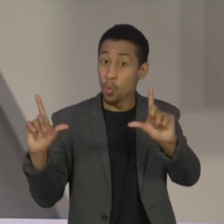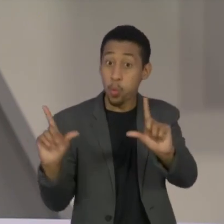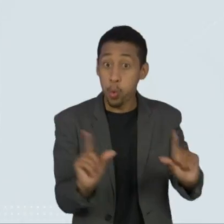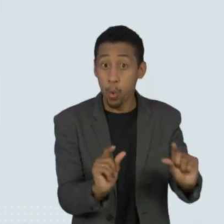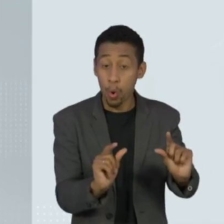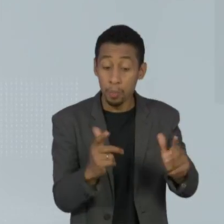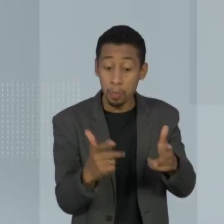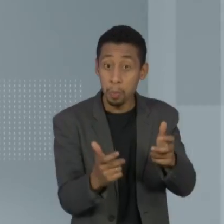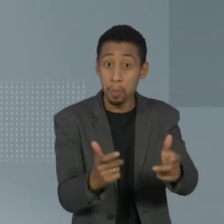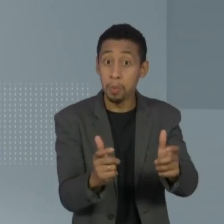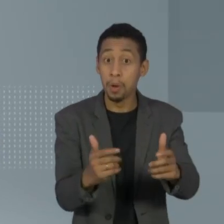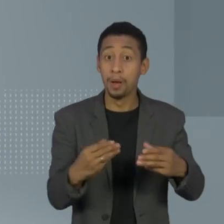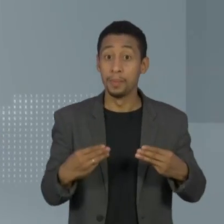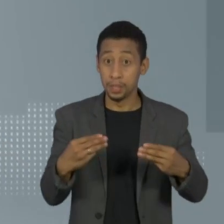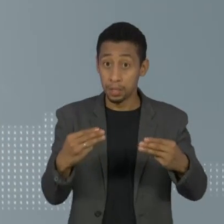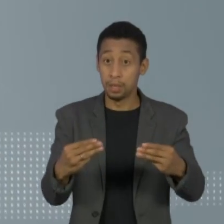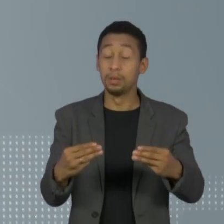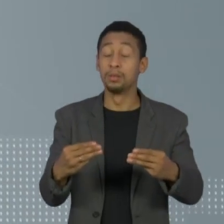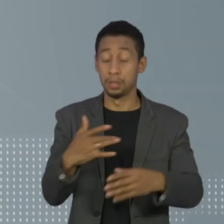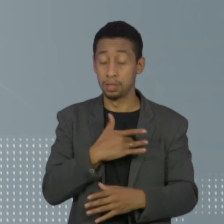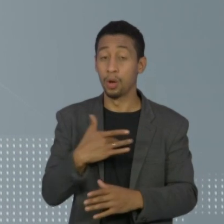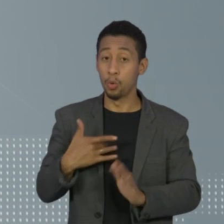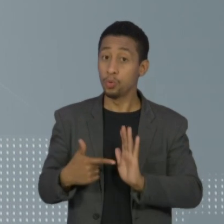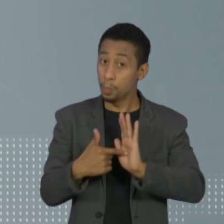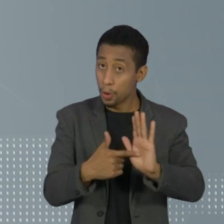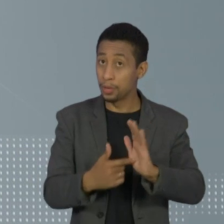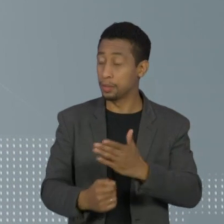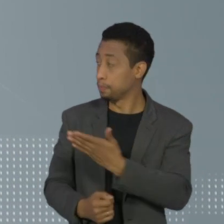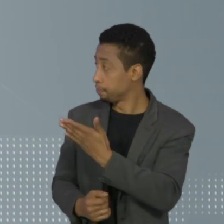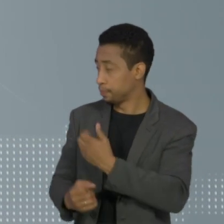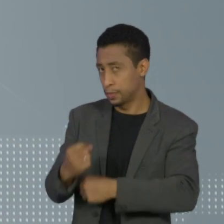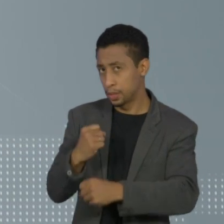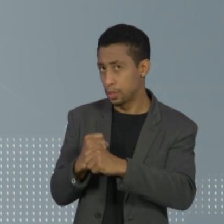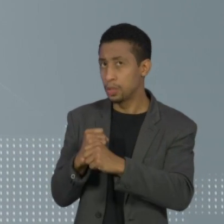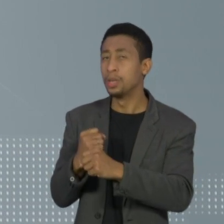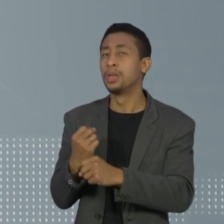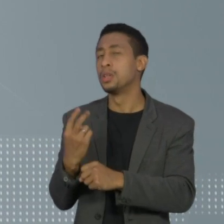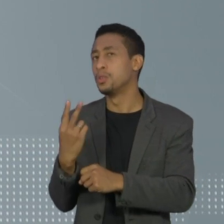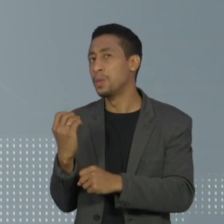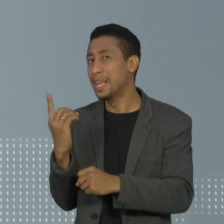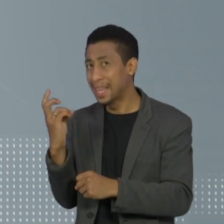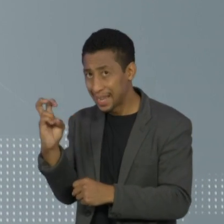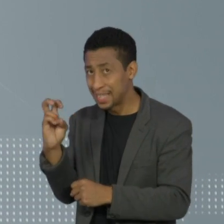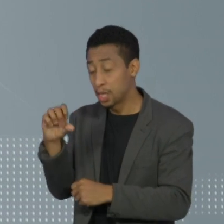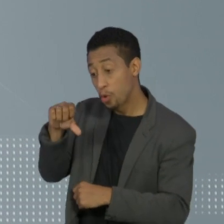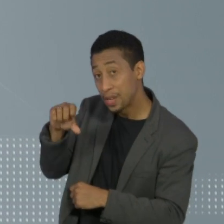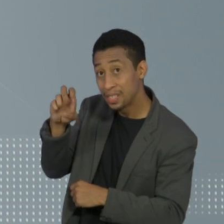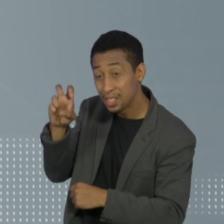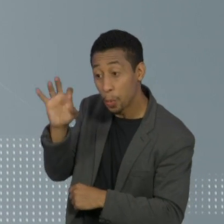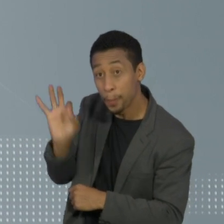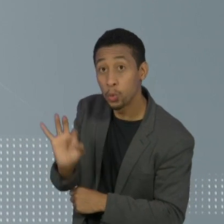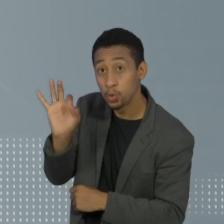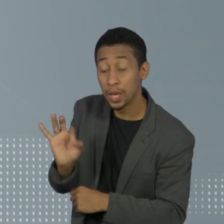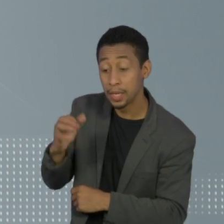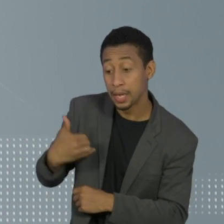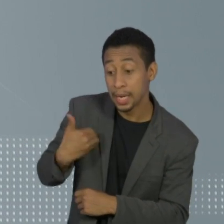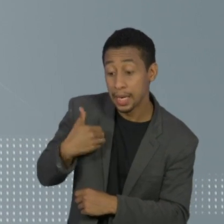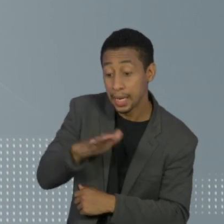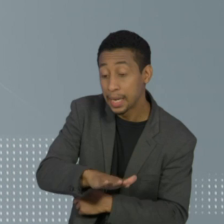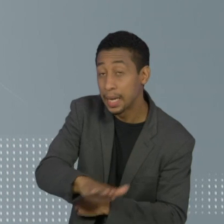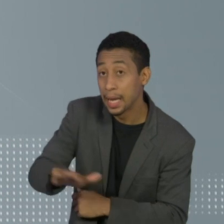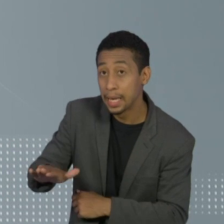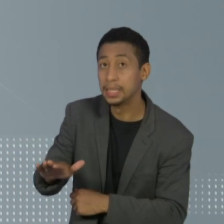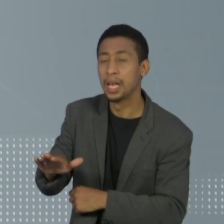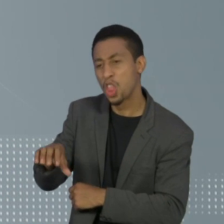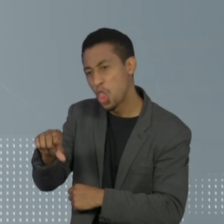da Saúde já em 2015 noventa e cinco porcento das crianças de até 1 ano de idade tomaram as nove